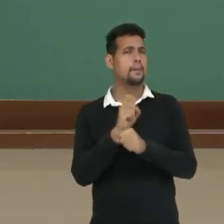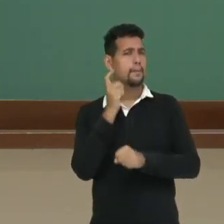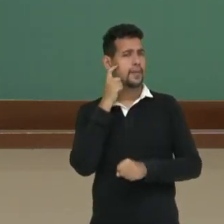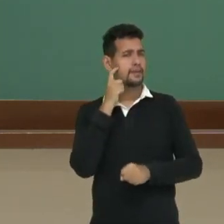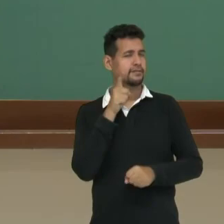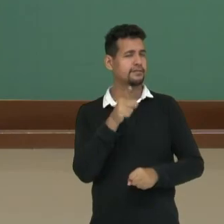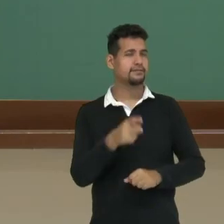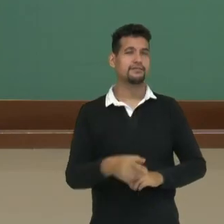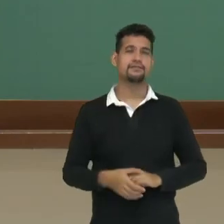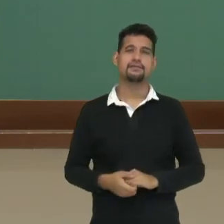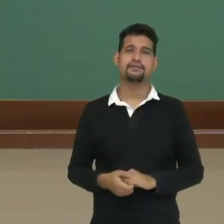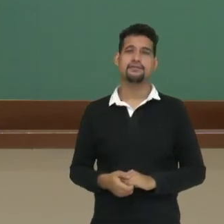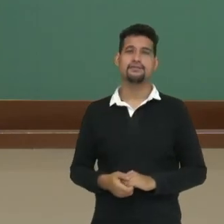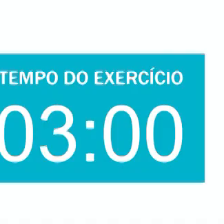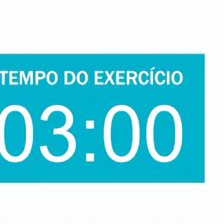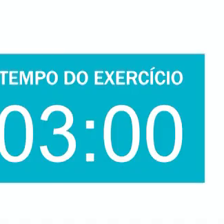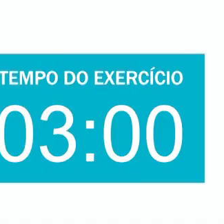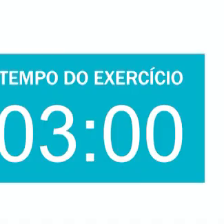já retorno.